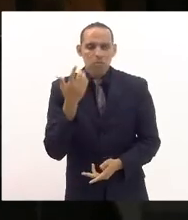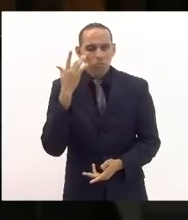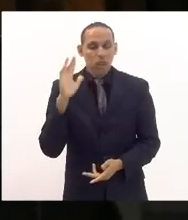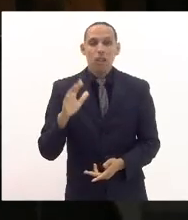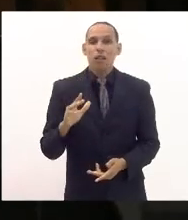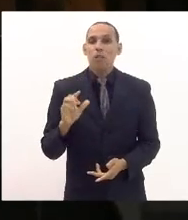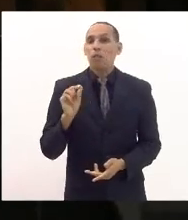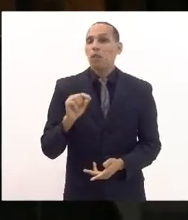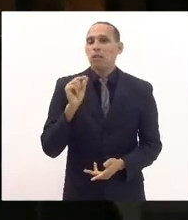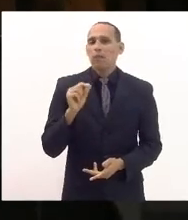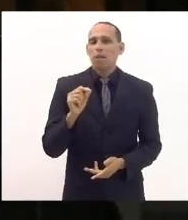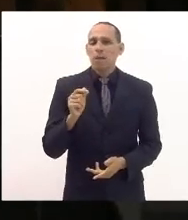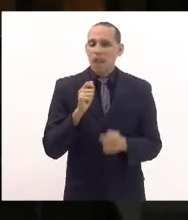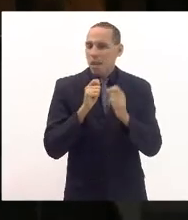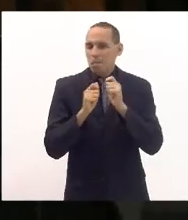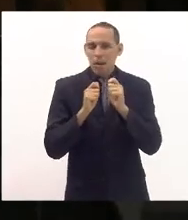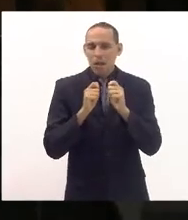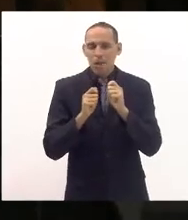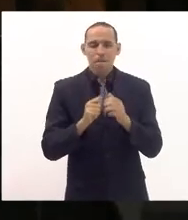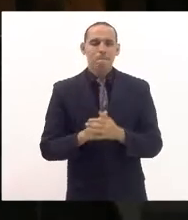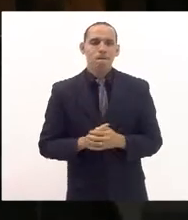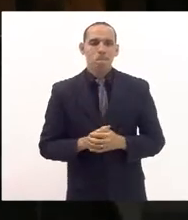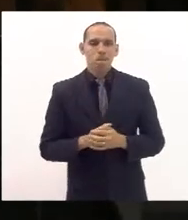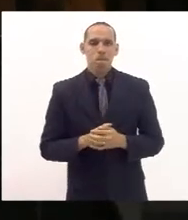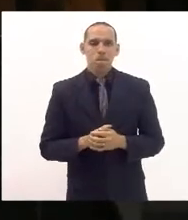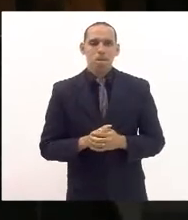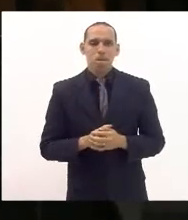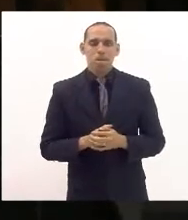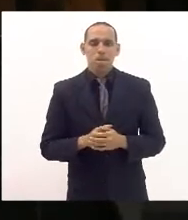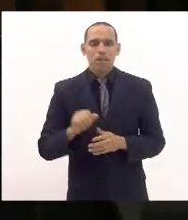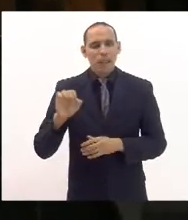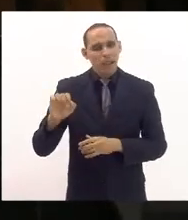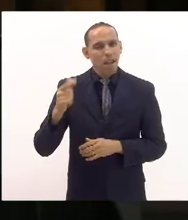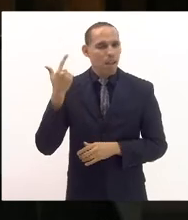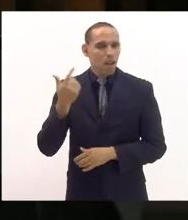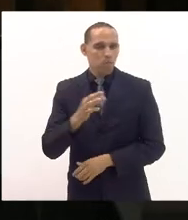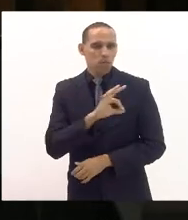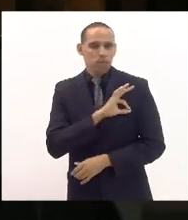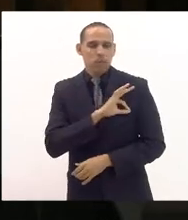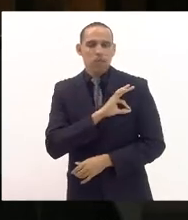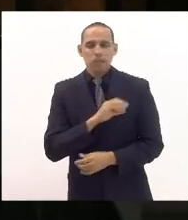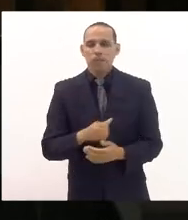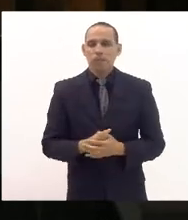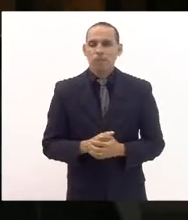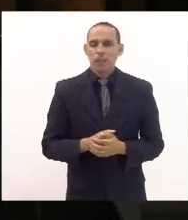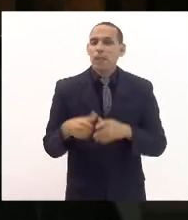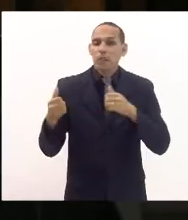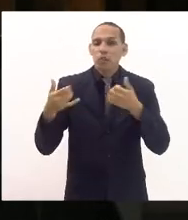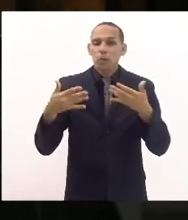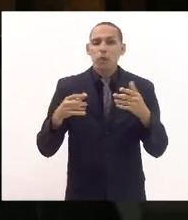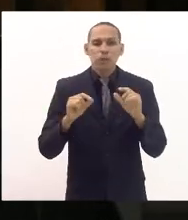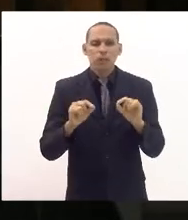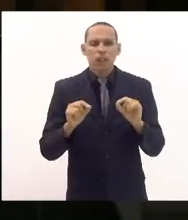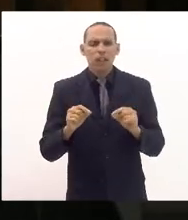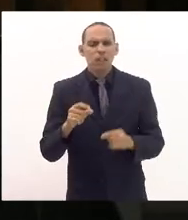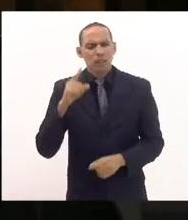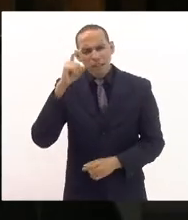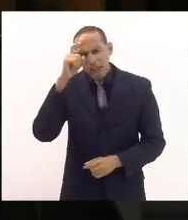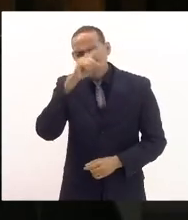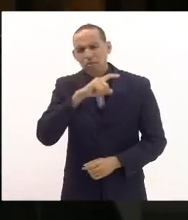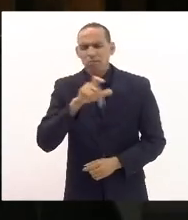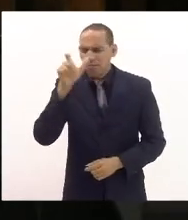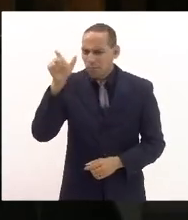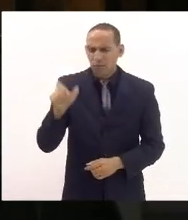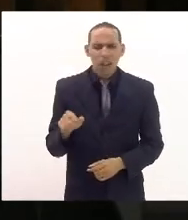dando uma entrevista é um ex-policial dizendo que era muito duro para